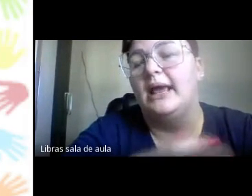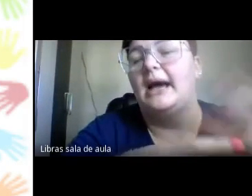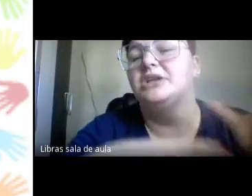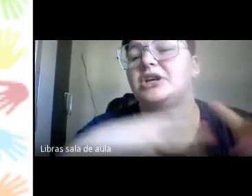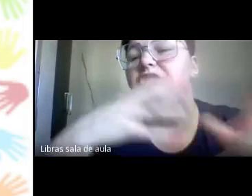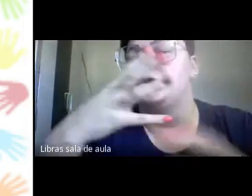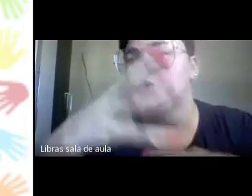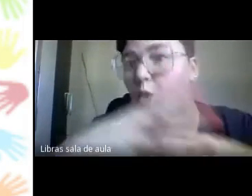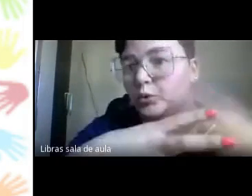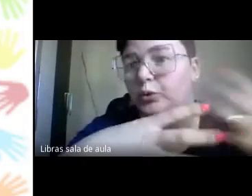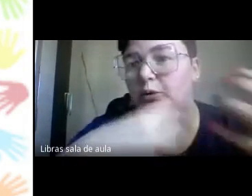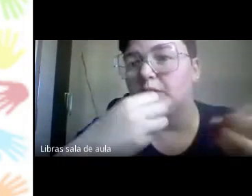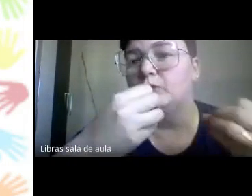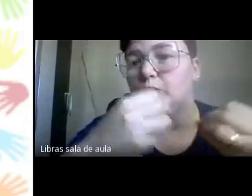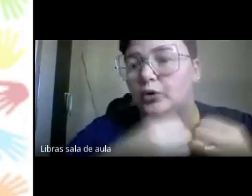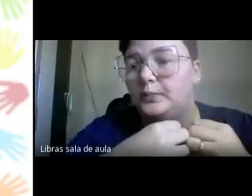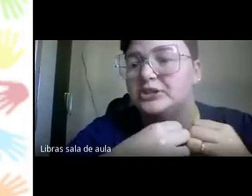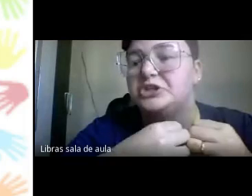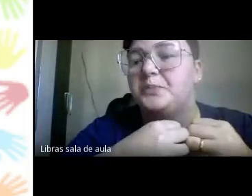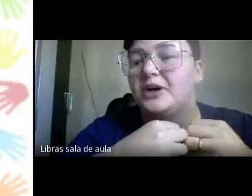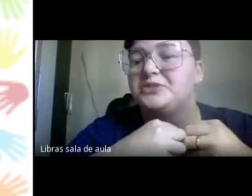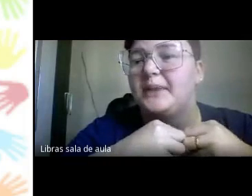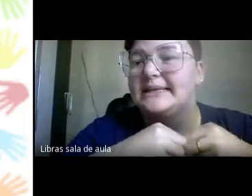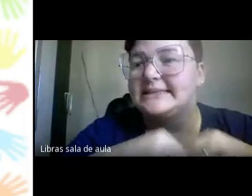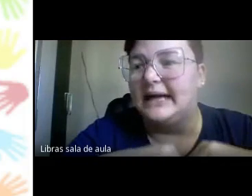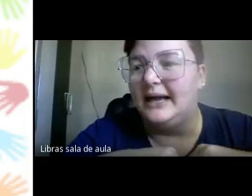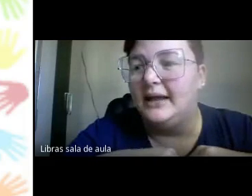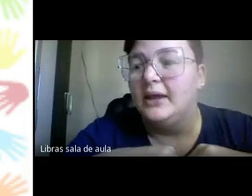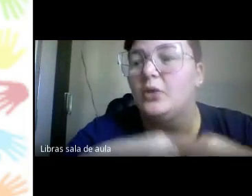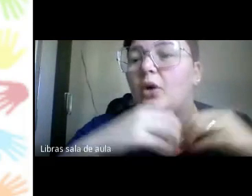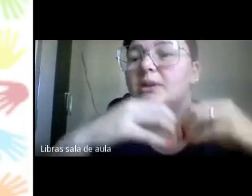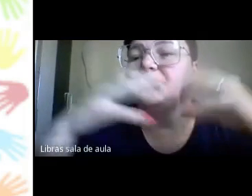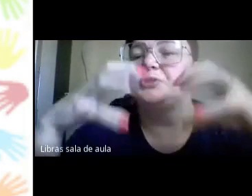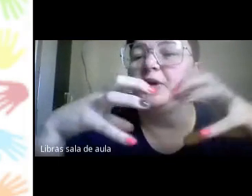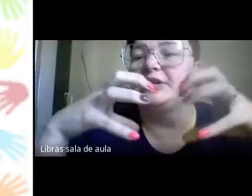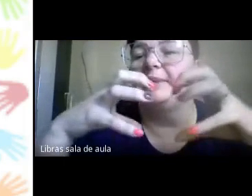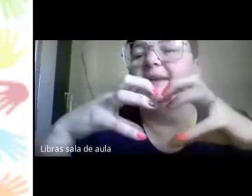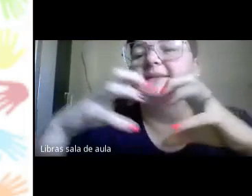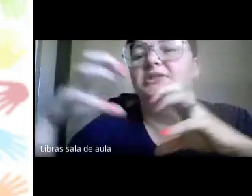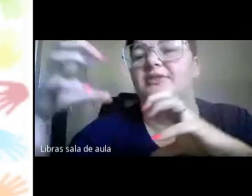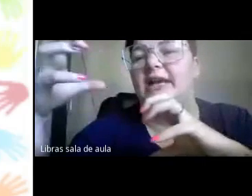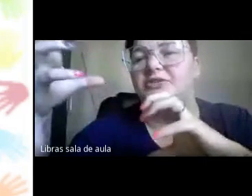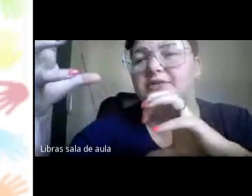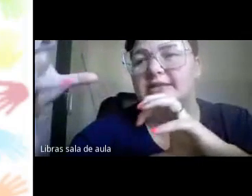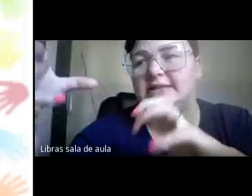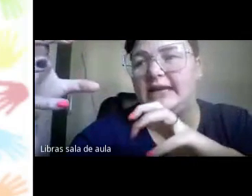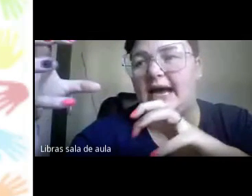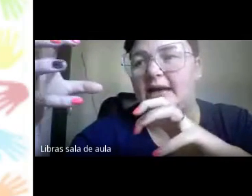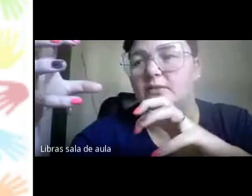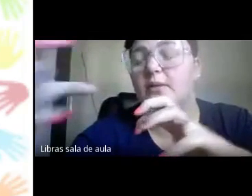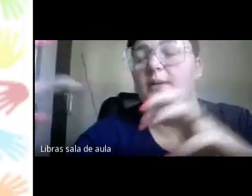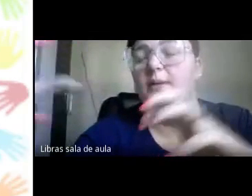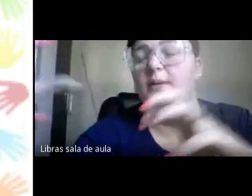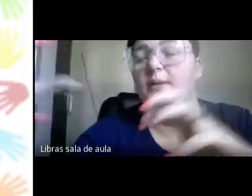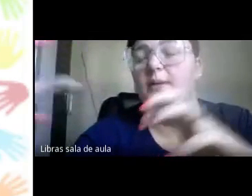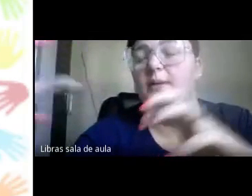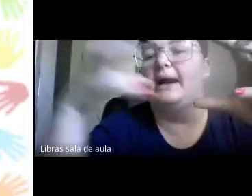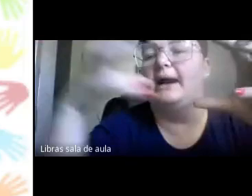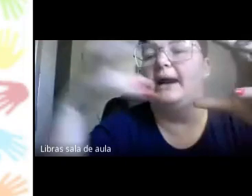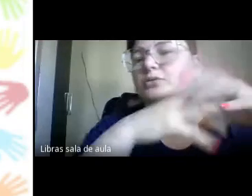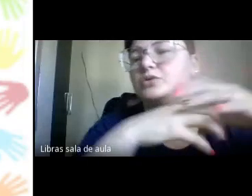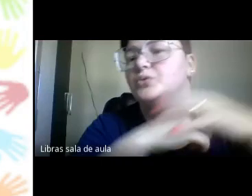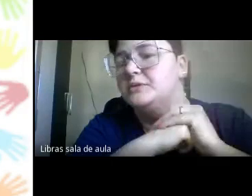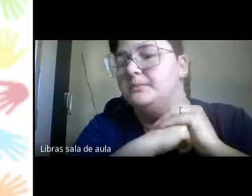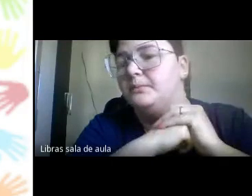surdo, a gente junto, enquanto grupo, a gente pode pensar como a gente pode adaptar essa atividade que vocês criaram para os